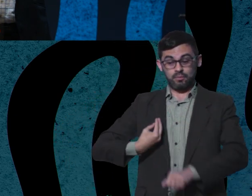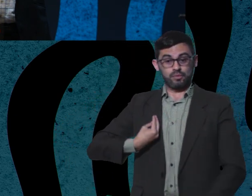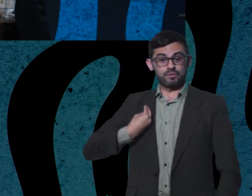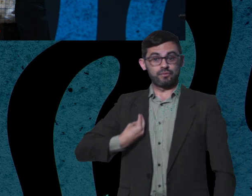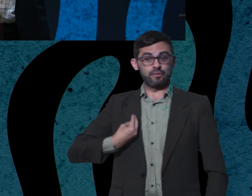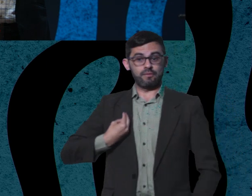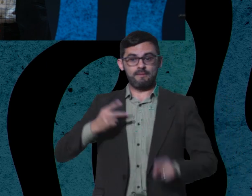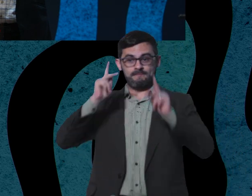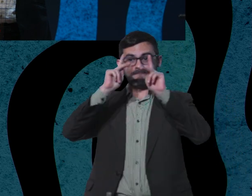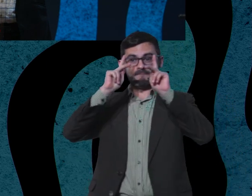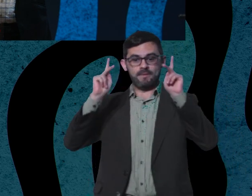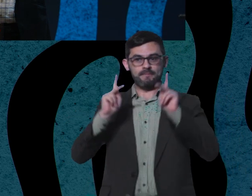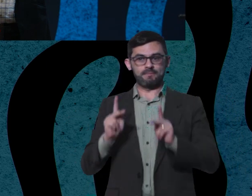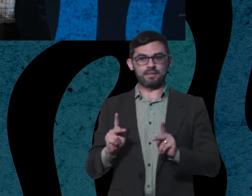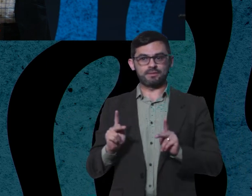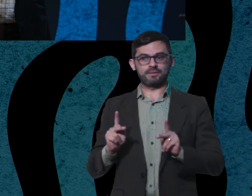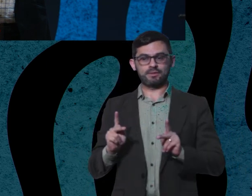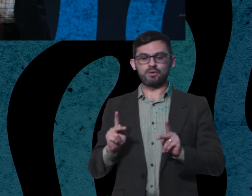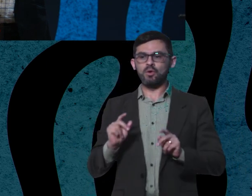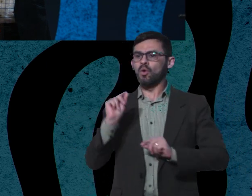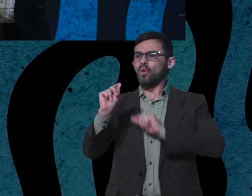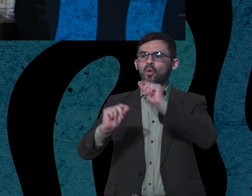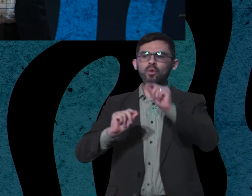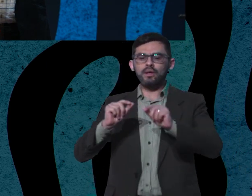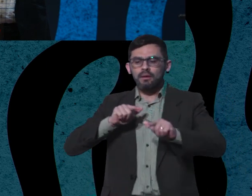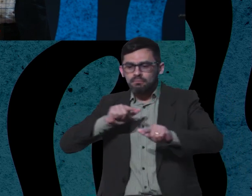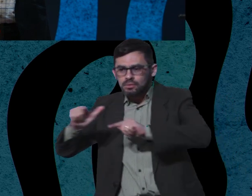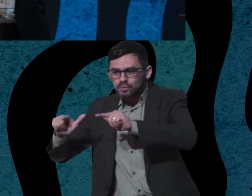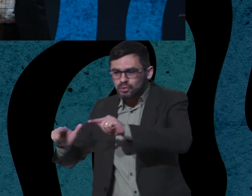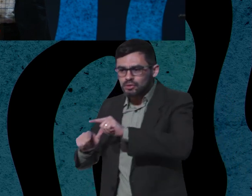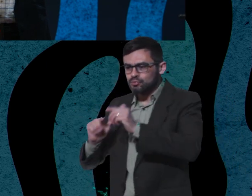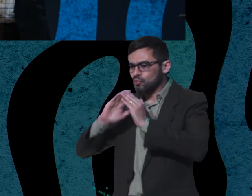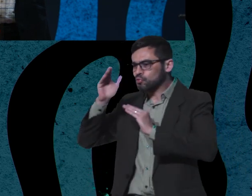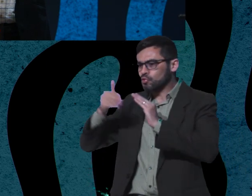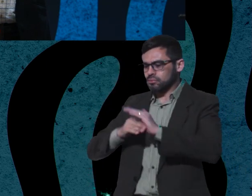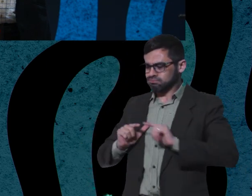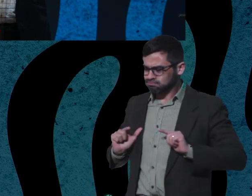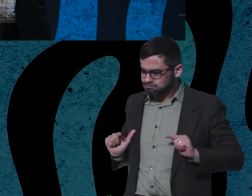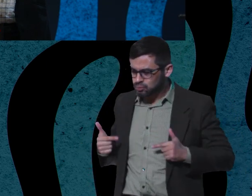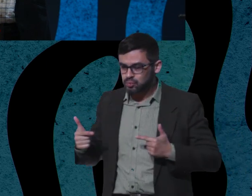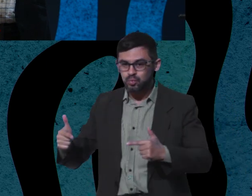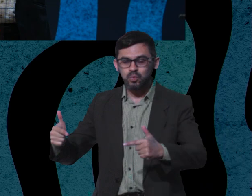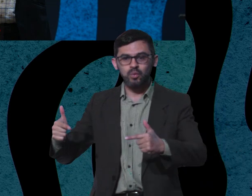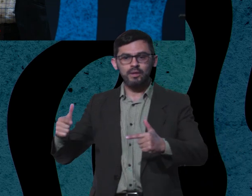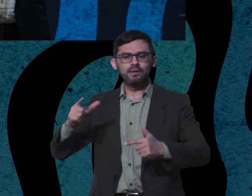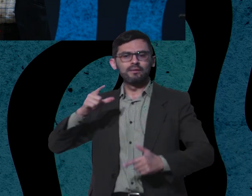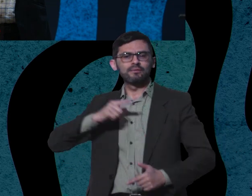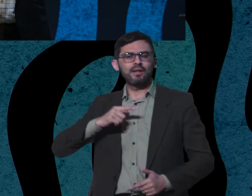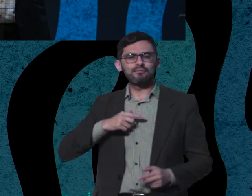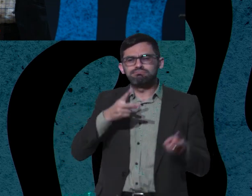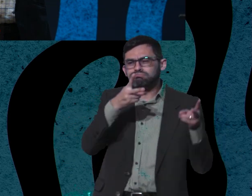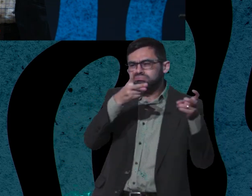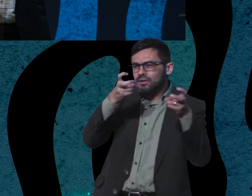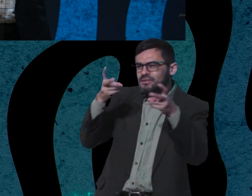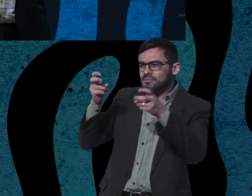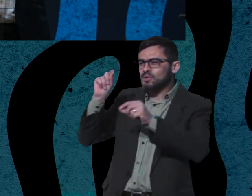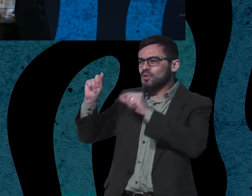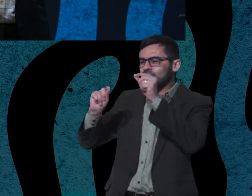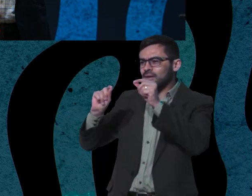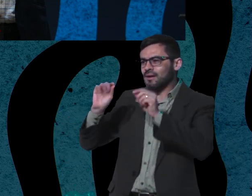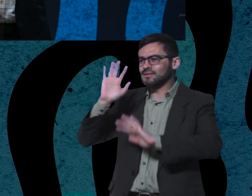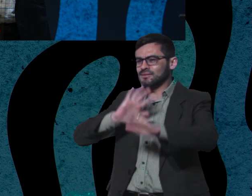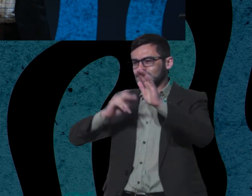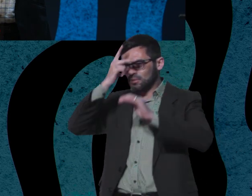viver em paz. O que ganha o trabalhador com todo o seu esforço? Tenho visto o fardo que Deus impôs